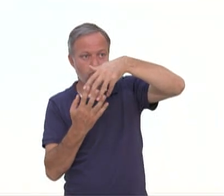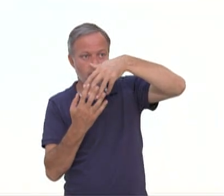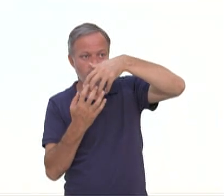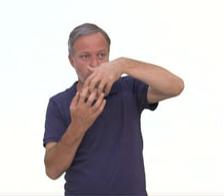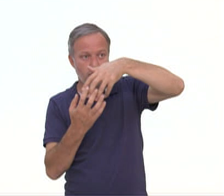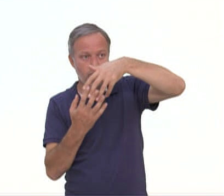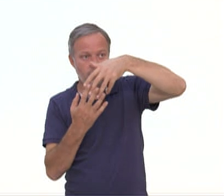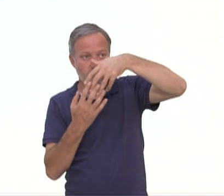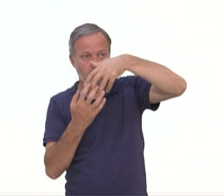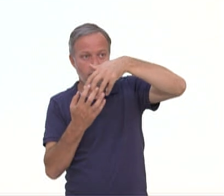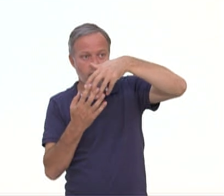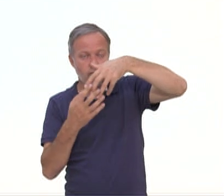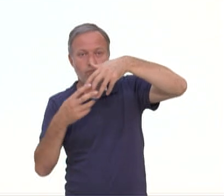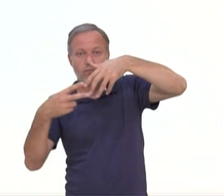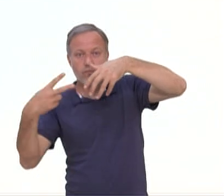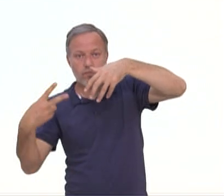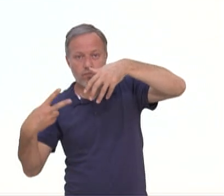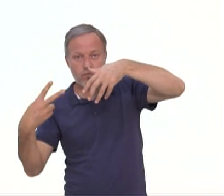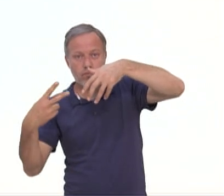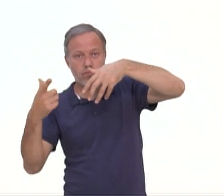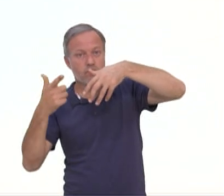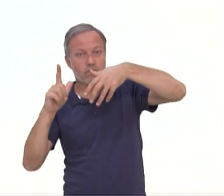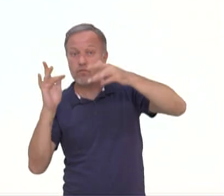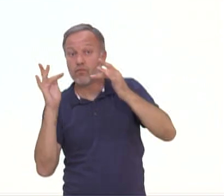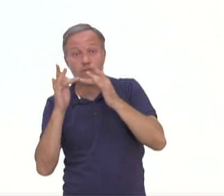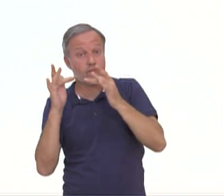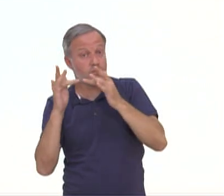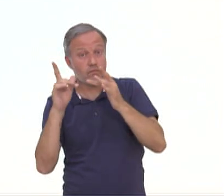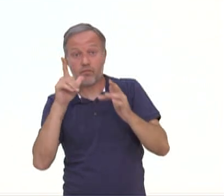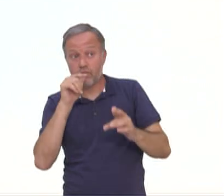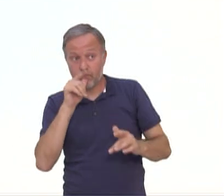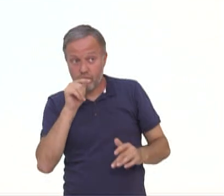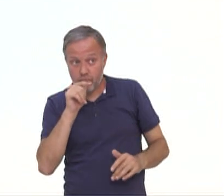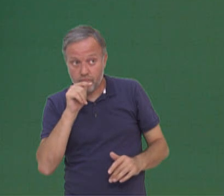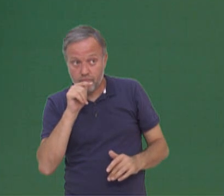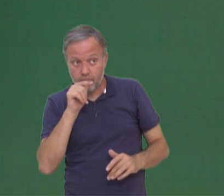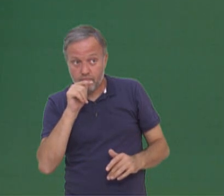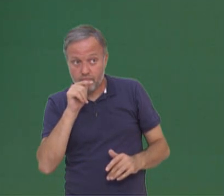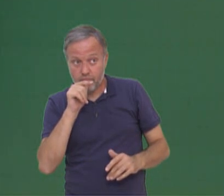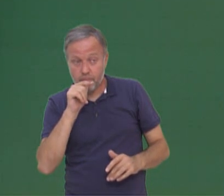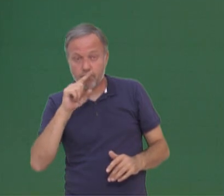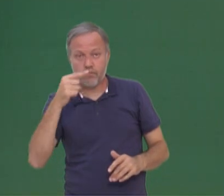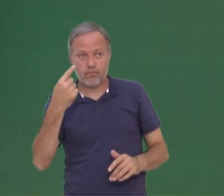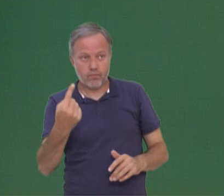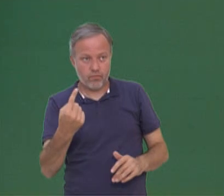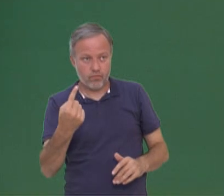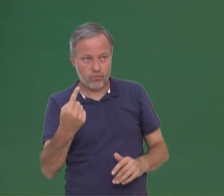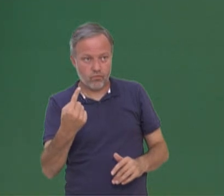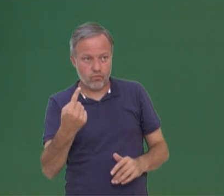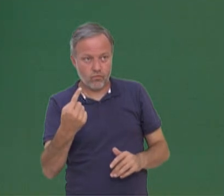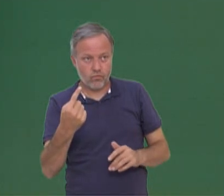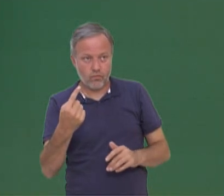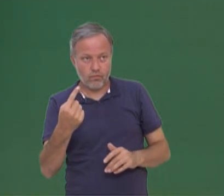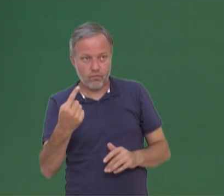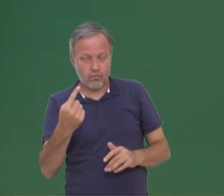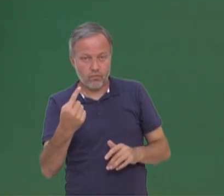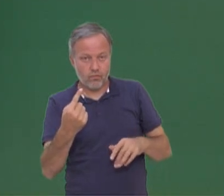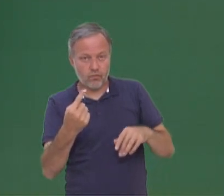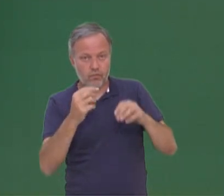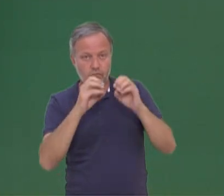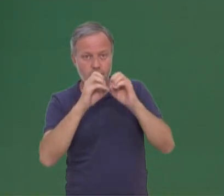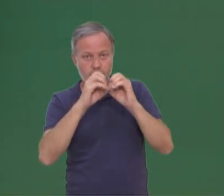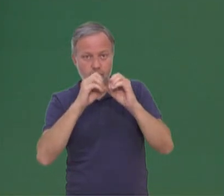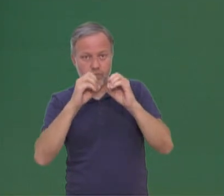Em amarelo, a parte 2, apolar, que não interage com a água. E aqui o 1 mostra que é a membrana